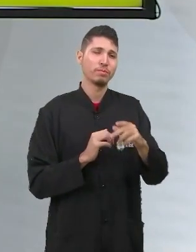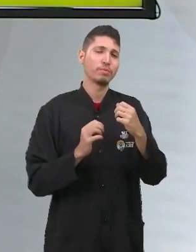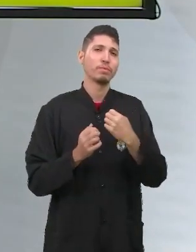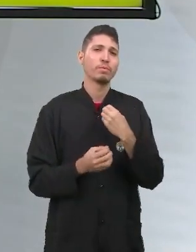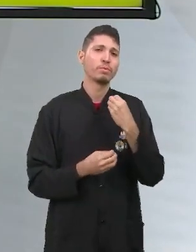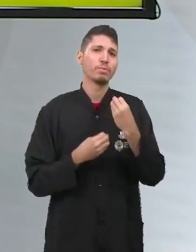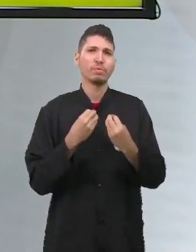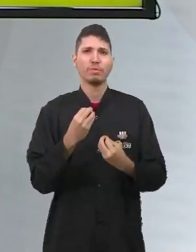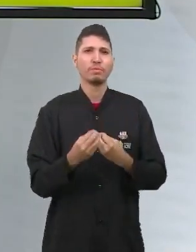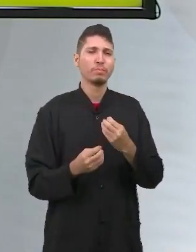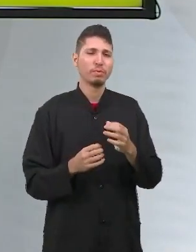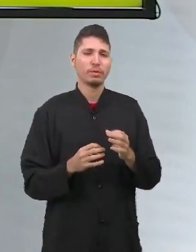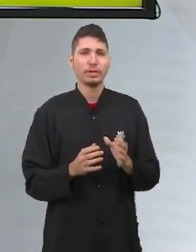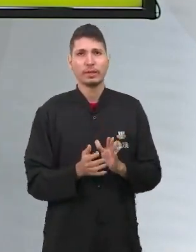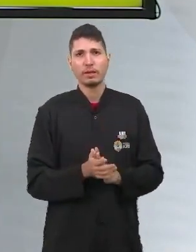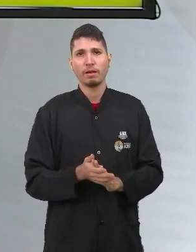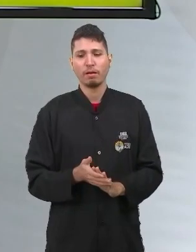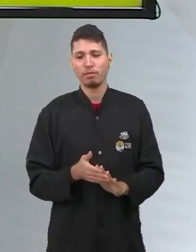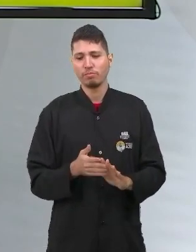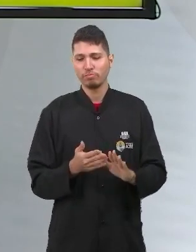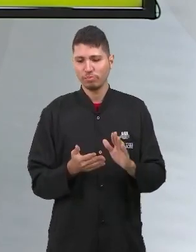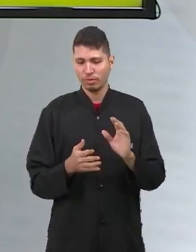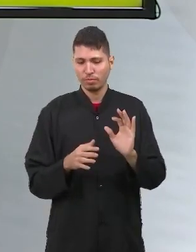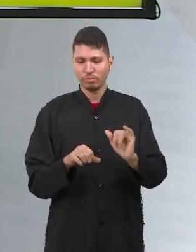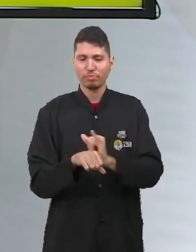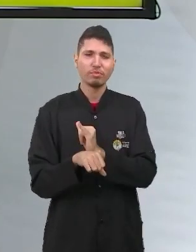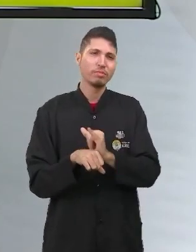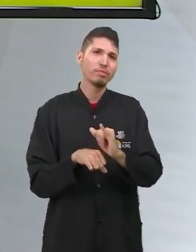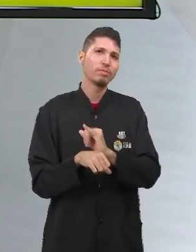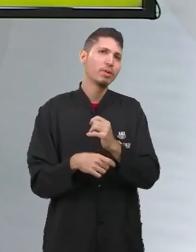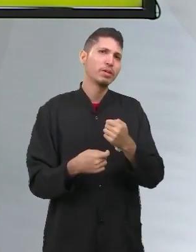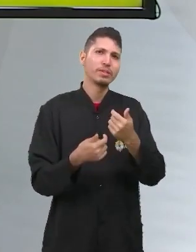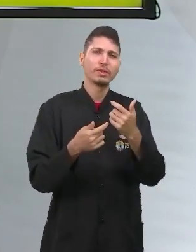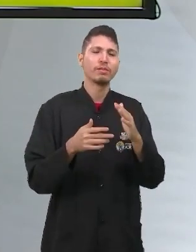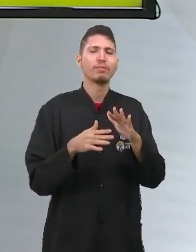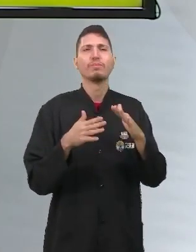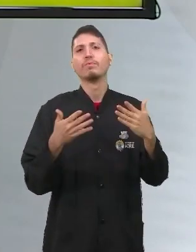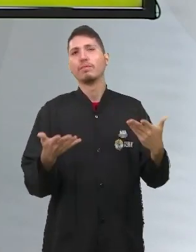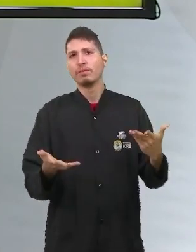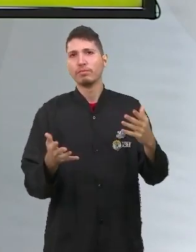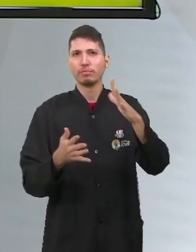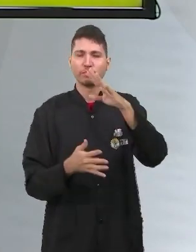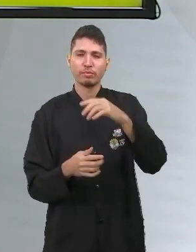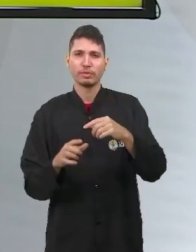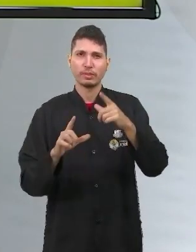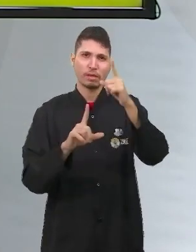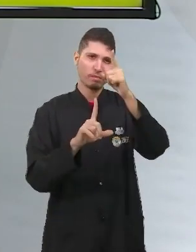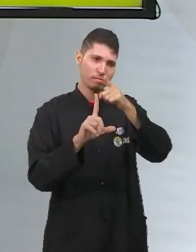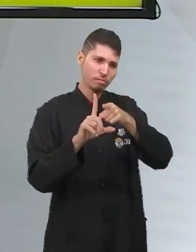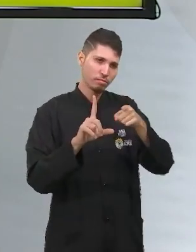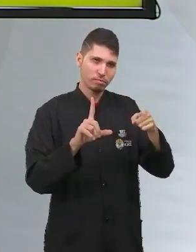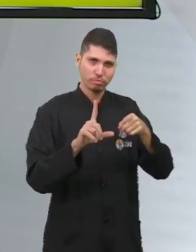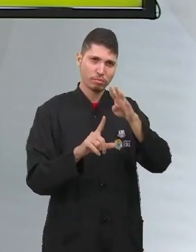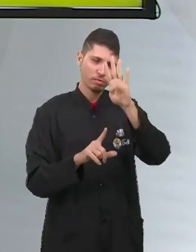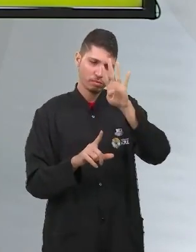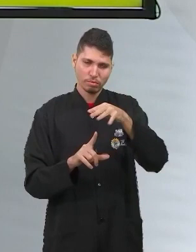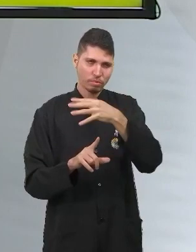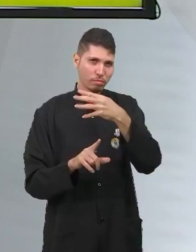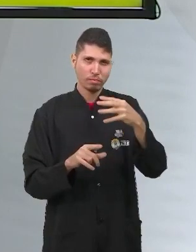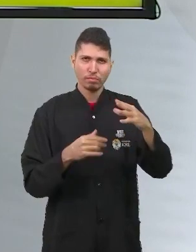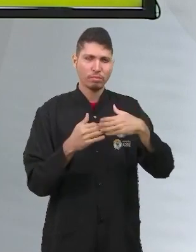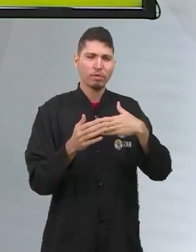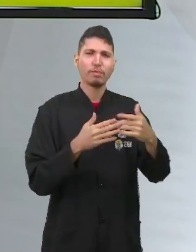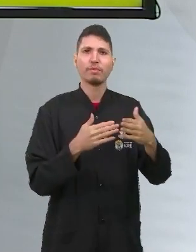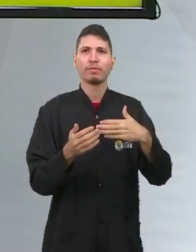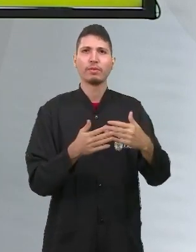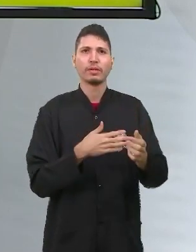questão de função e equação de segundo grau, quando envolve a questão de construção de gráfico? Gente, eu vou trazer 2 macetes para vocês, tá bom? É interessante